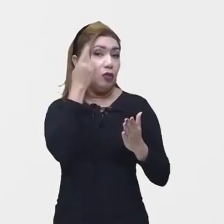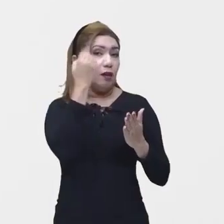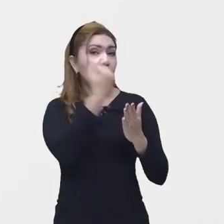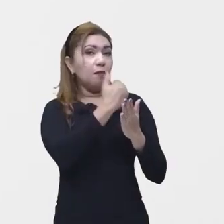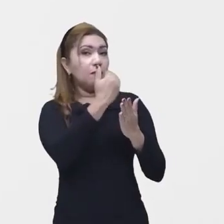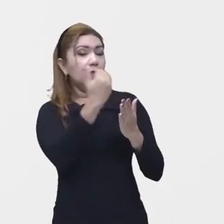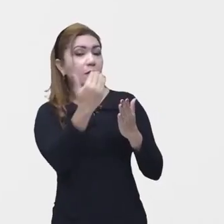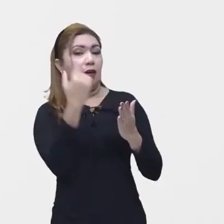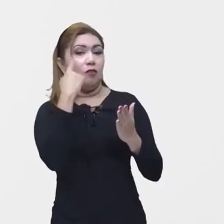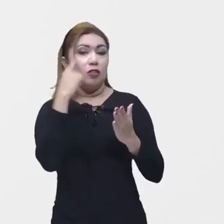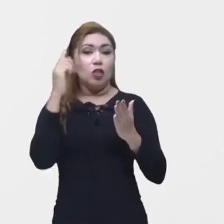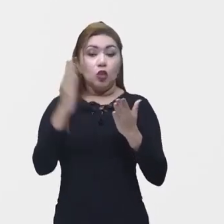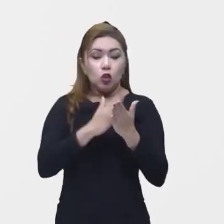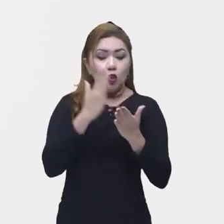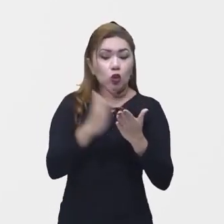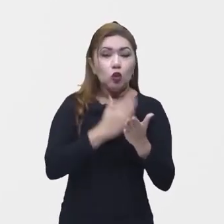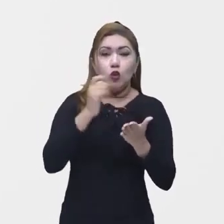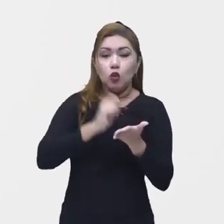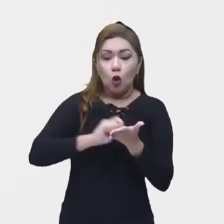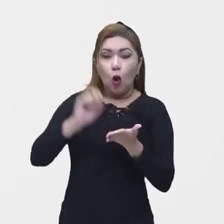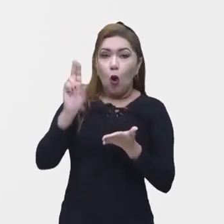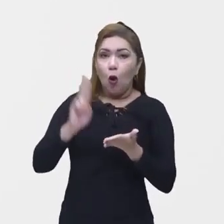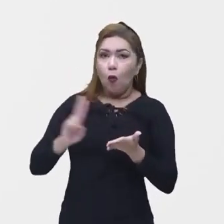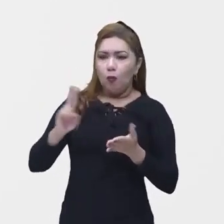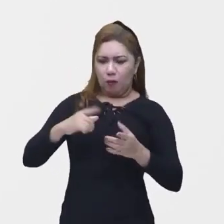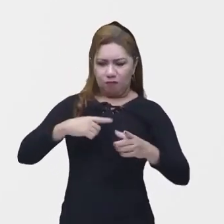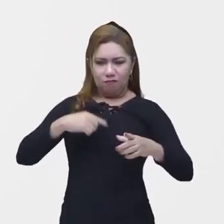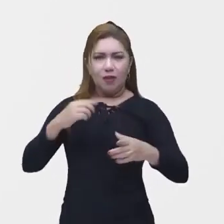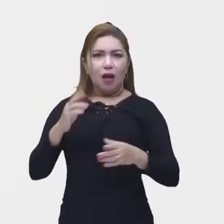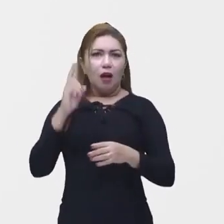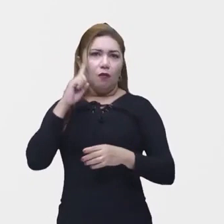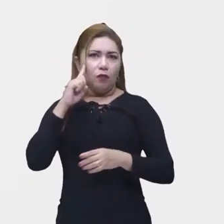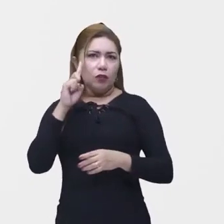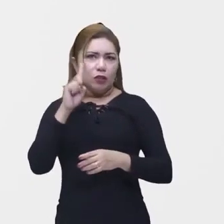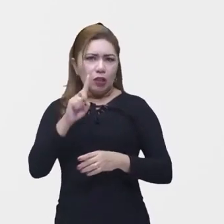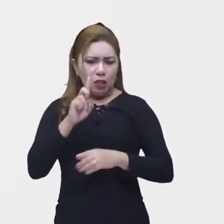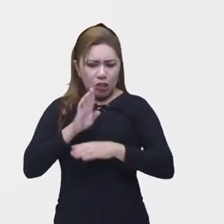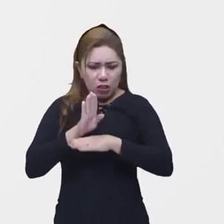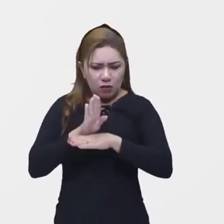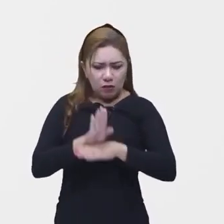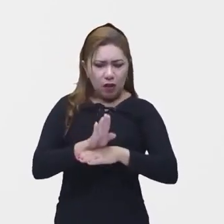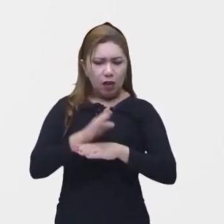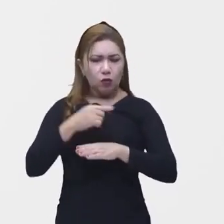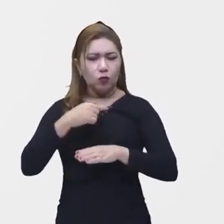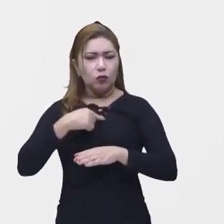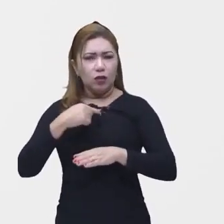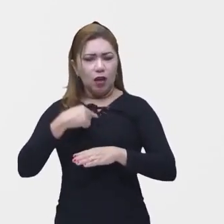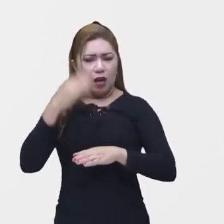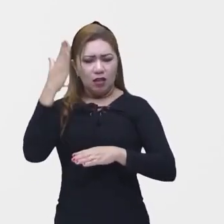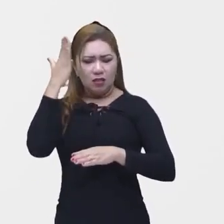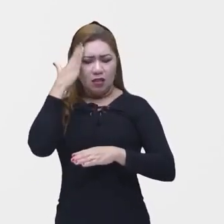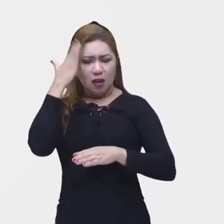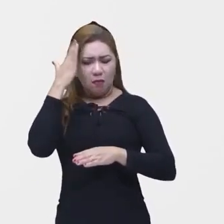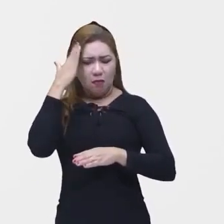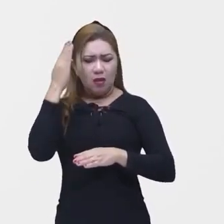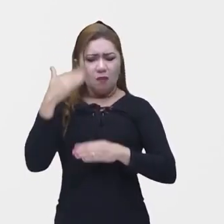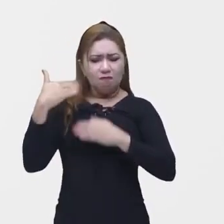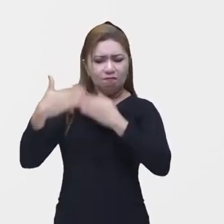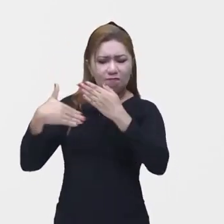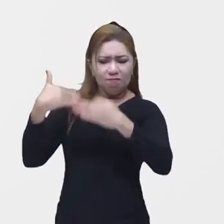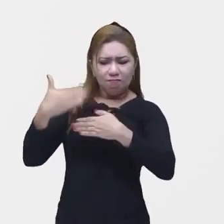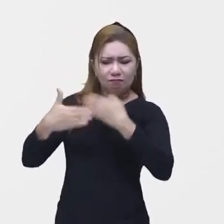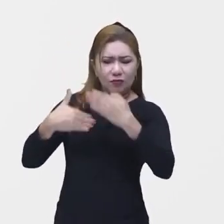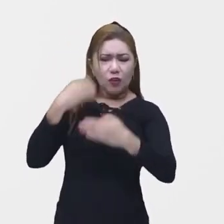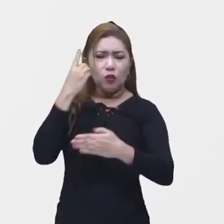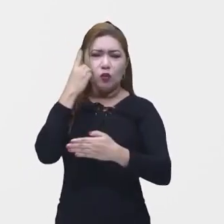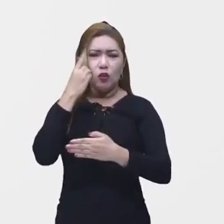olho na tela. A agenda é o recurso utilizado pelas pessoas para administrar suas tarefas cotidianas